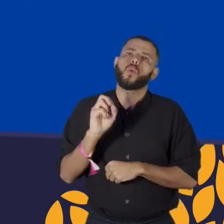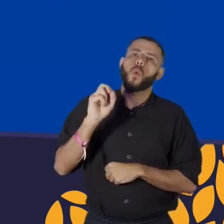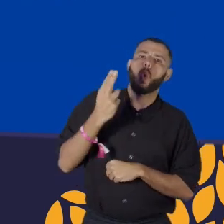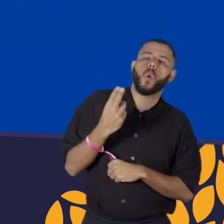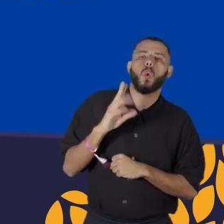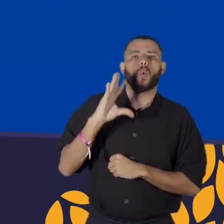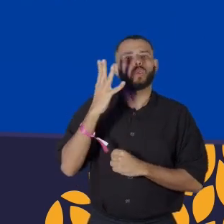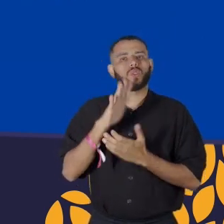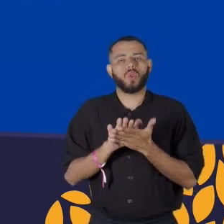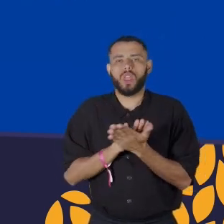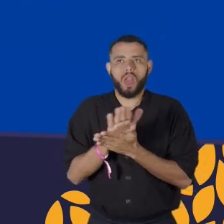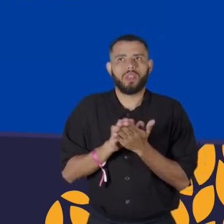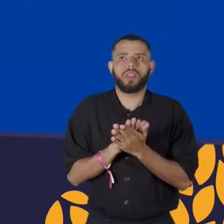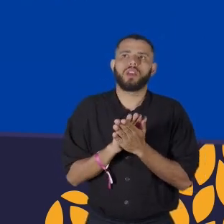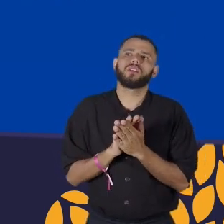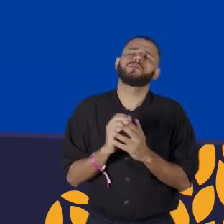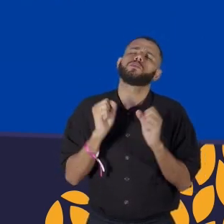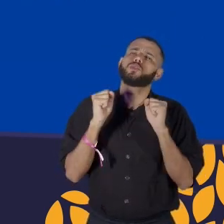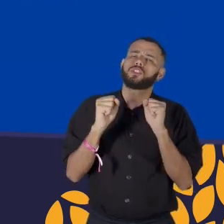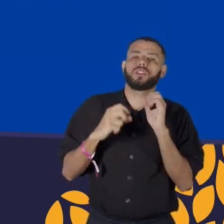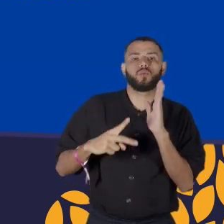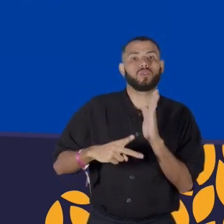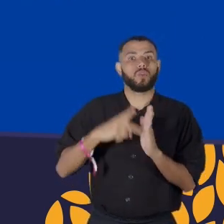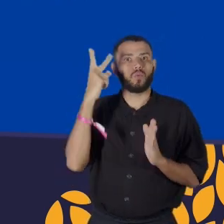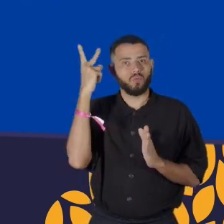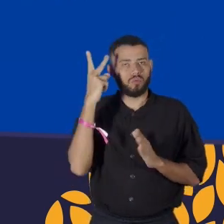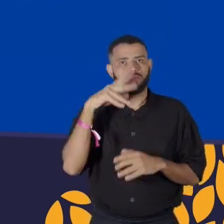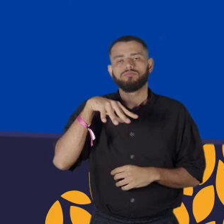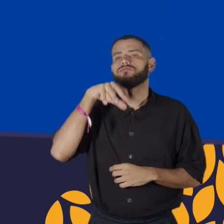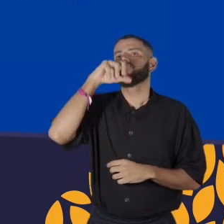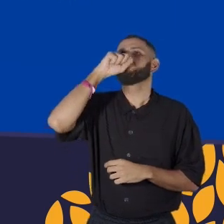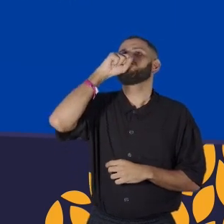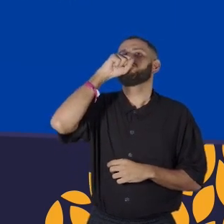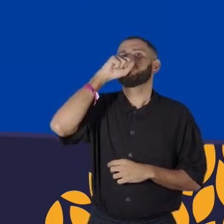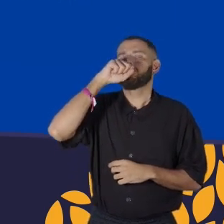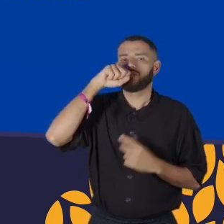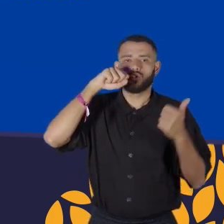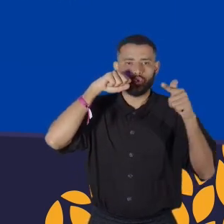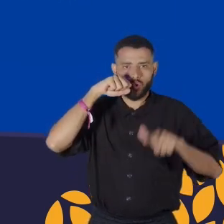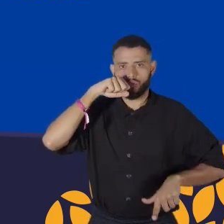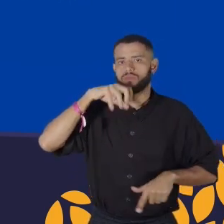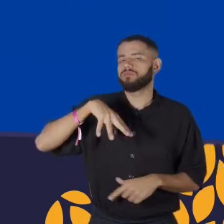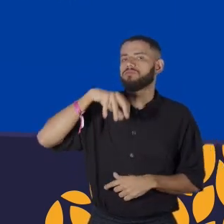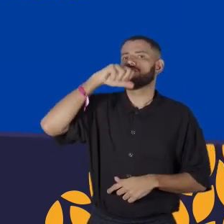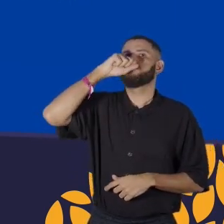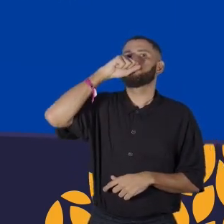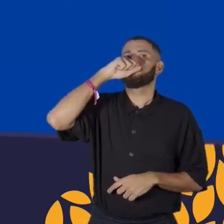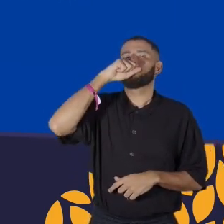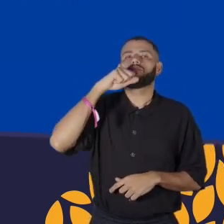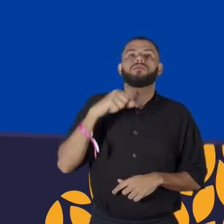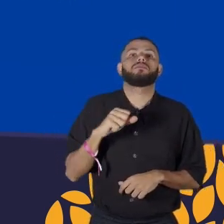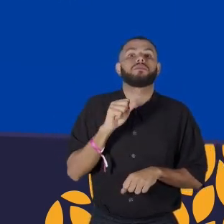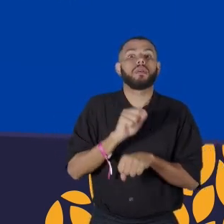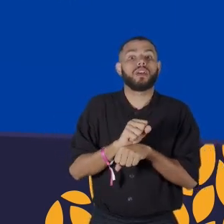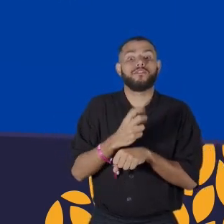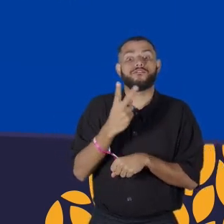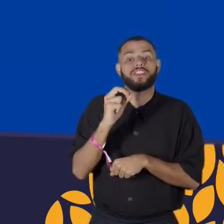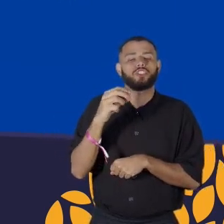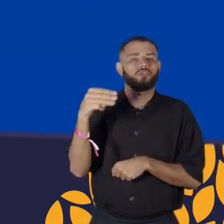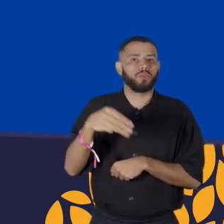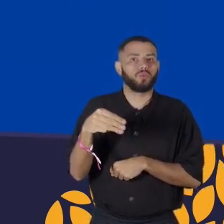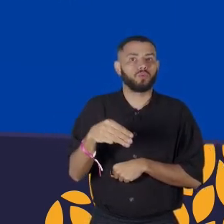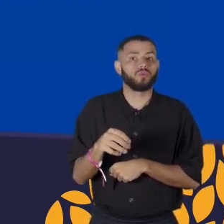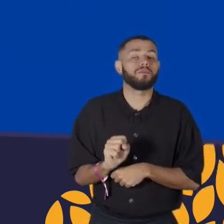você poderia ir para o segundo round. Repetia, uma inalação, outra inalação, espera mais 20 minutos. Se ainda não